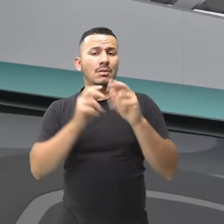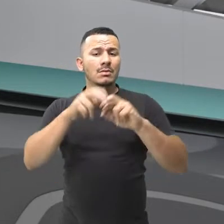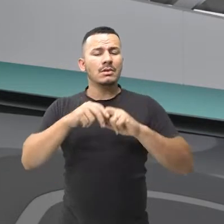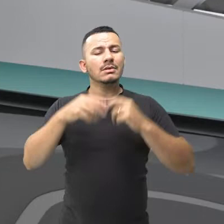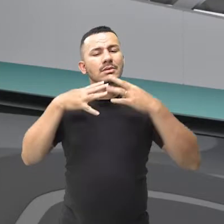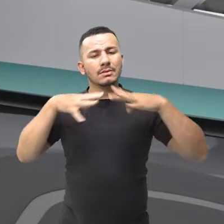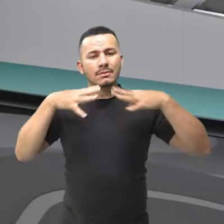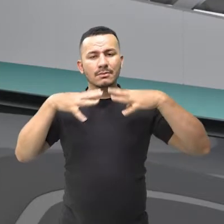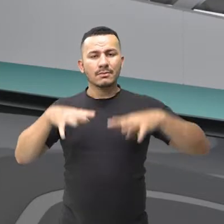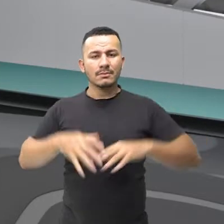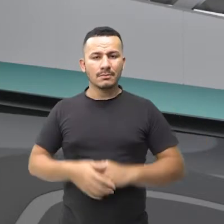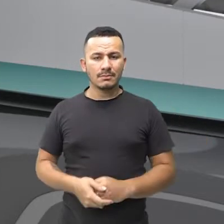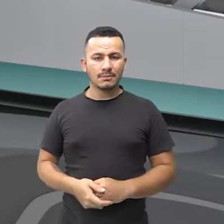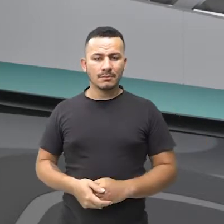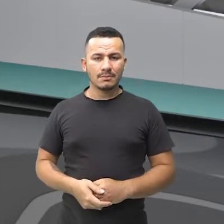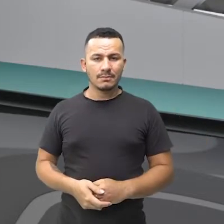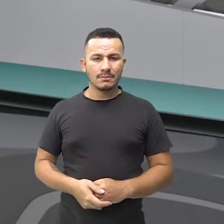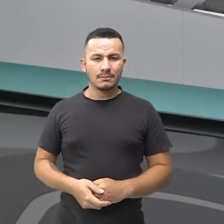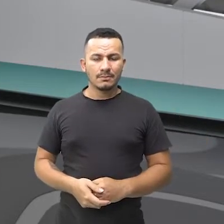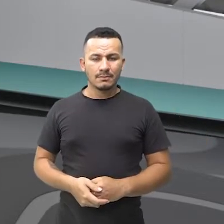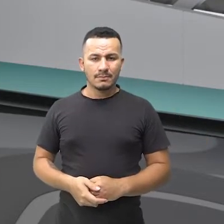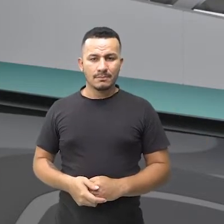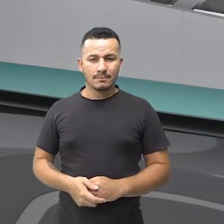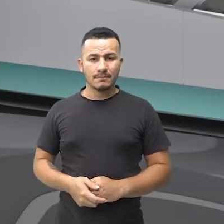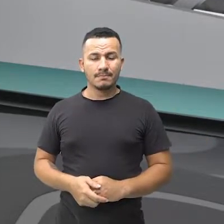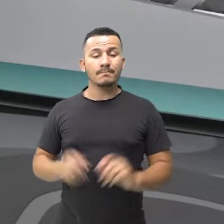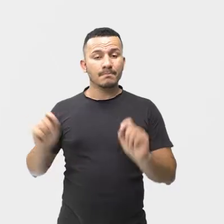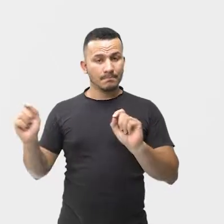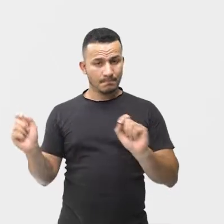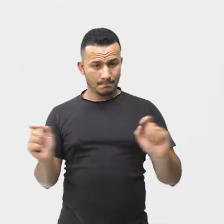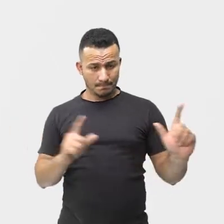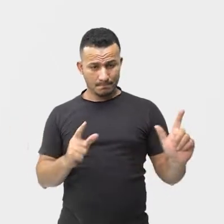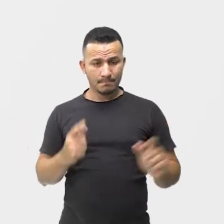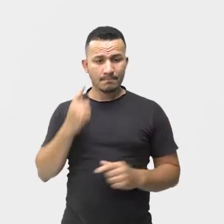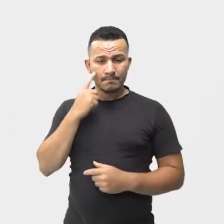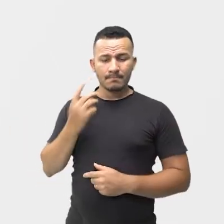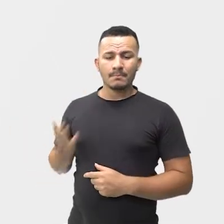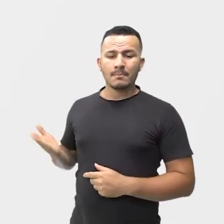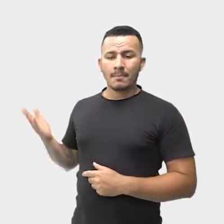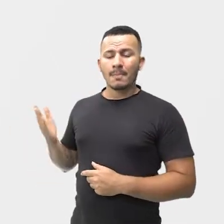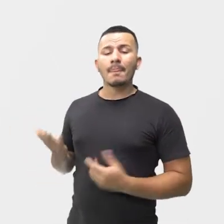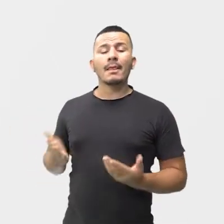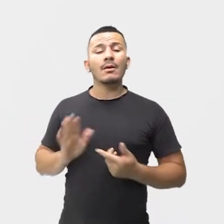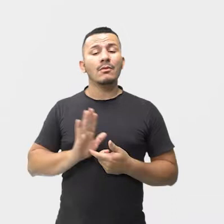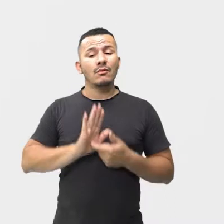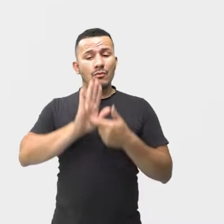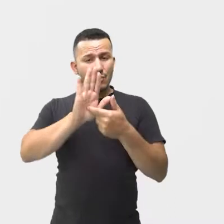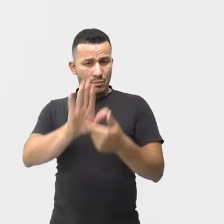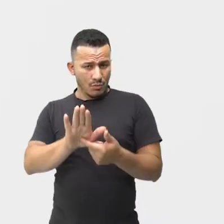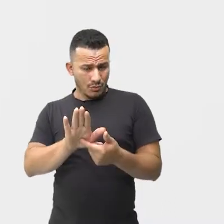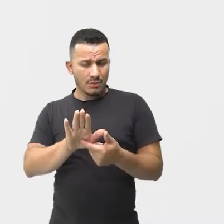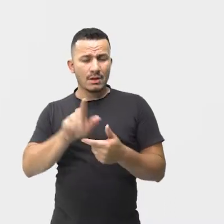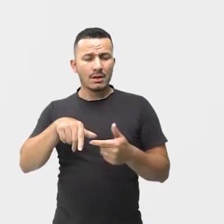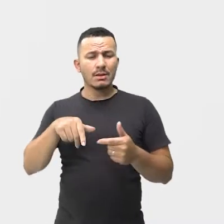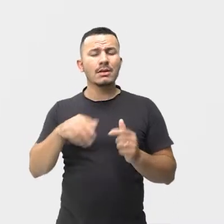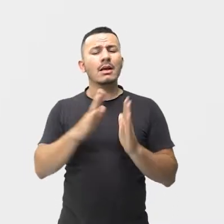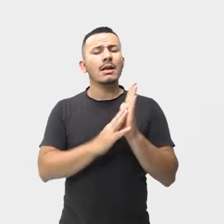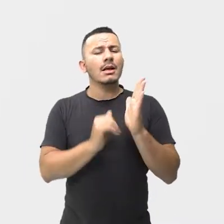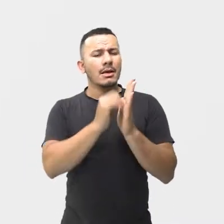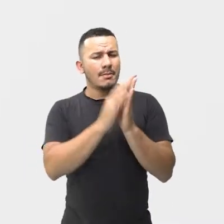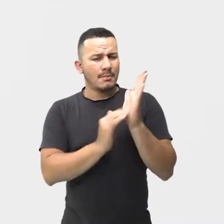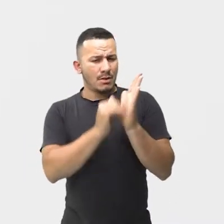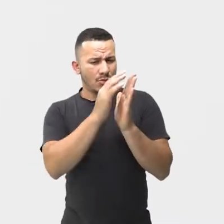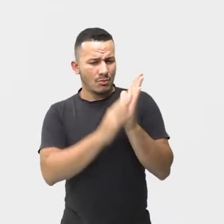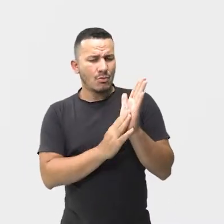pintura naturalista. E vamos dar agora continuidade da característica da pintura paleolítica, como eu já falei